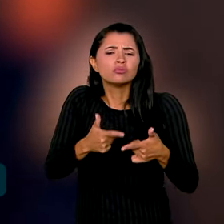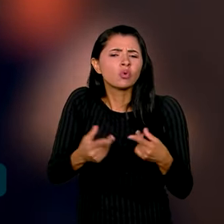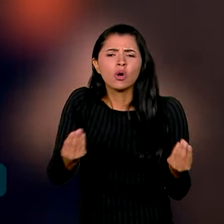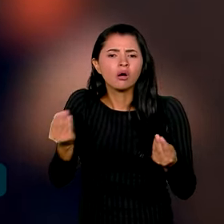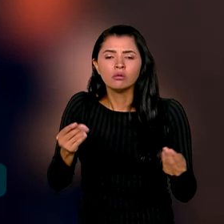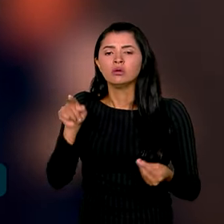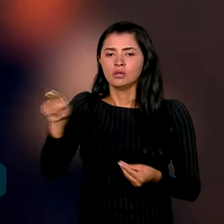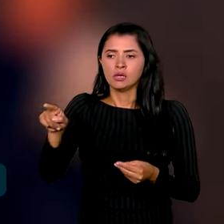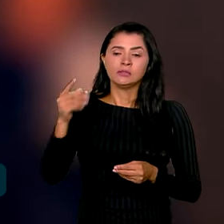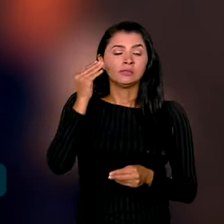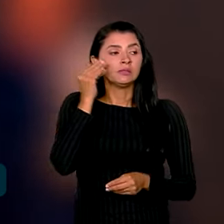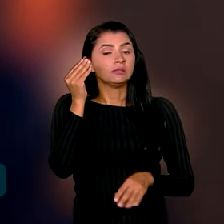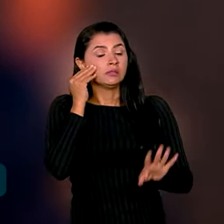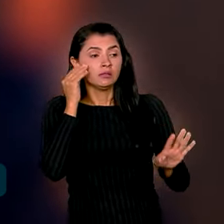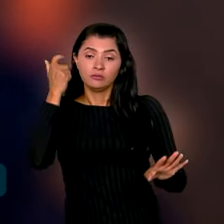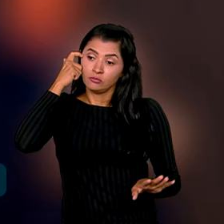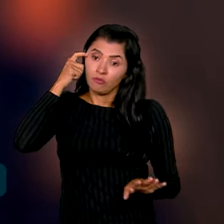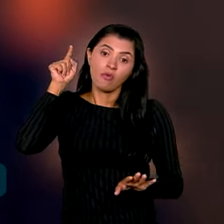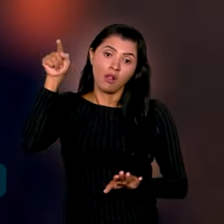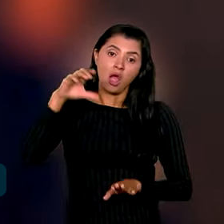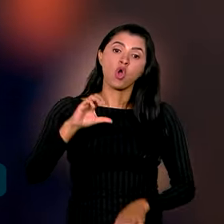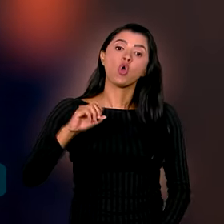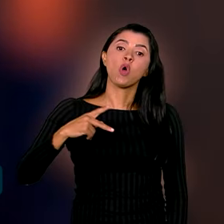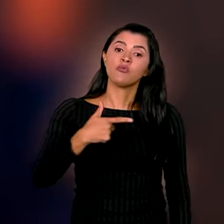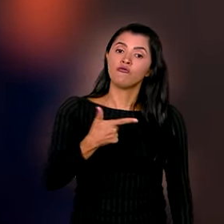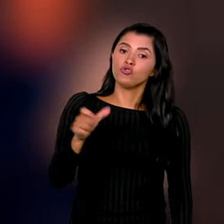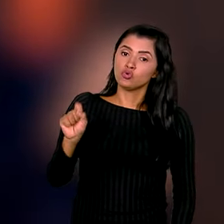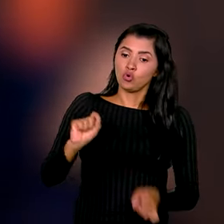ficou de tentar, quem sabe, lá na COP28, fazer